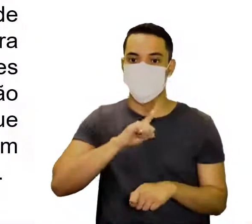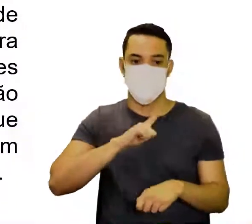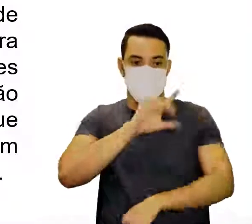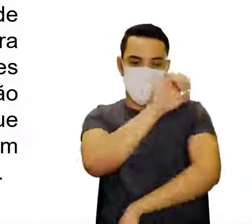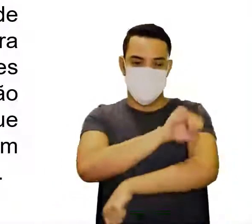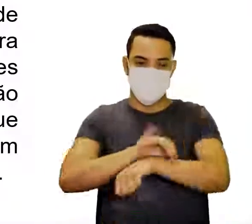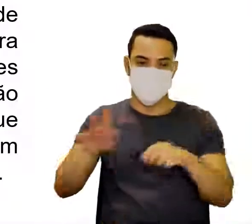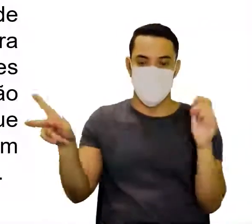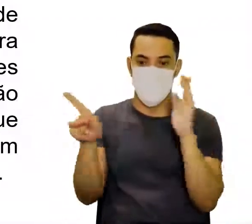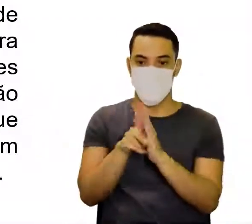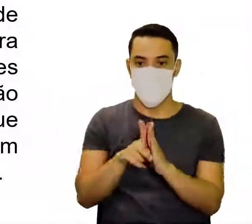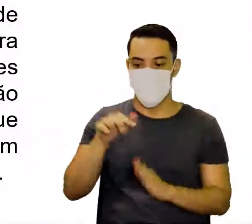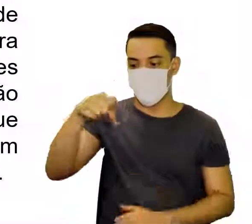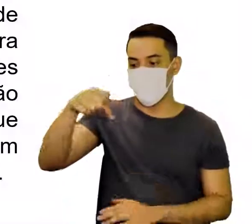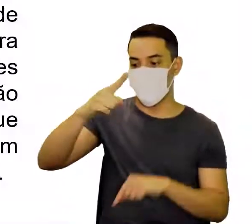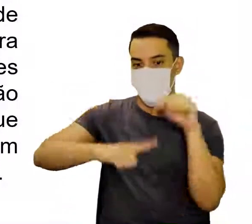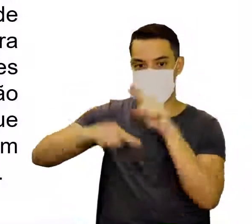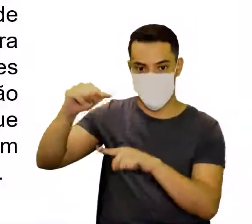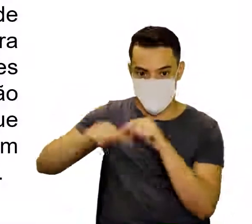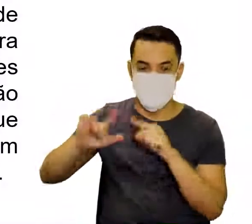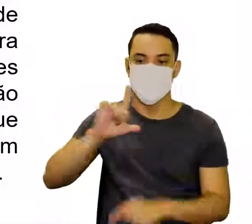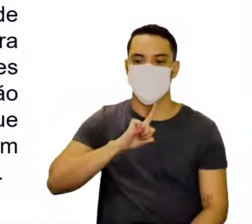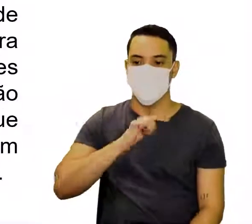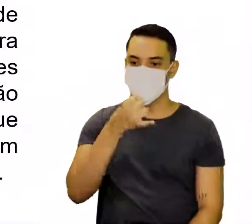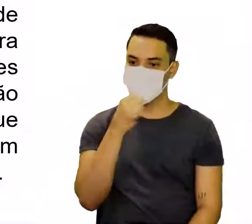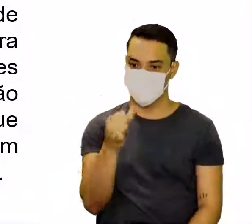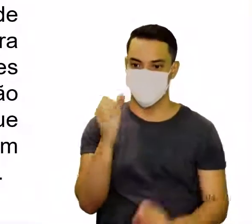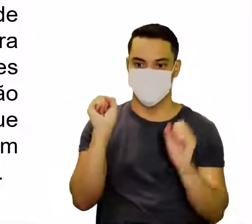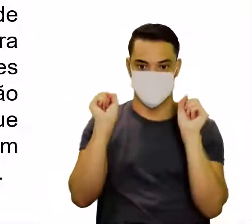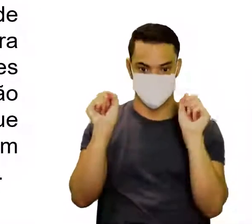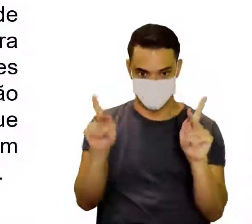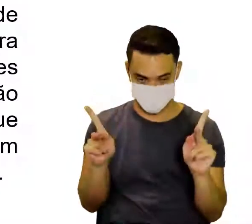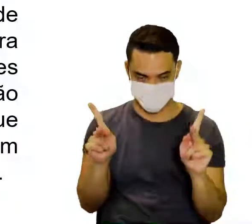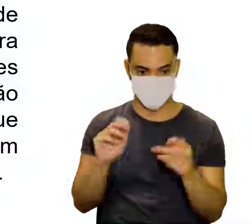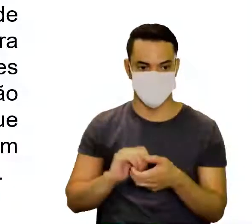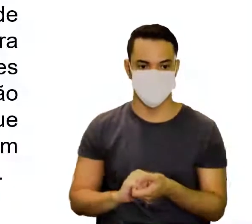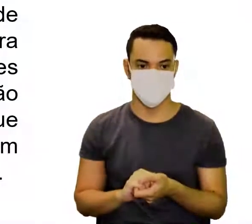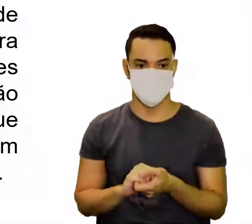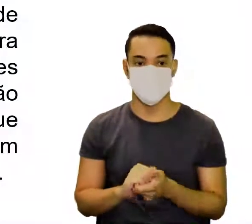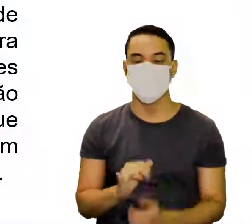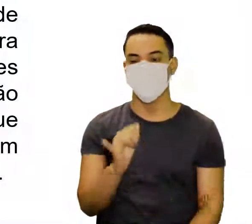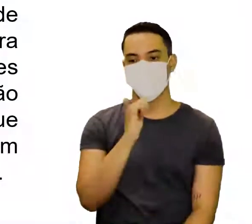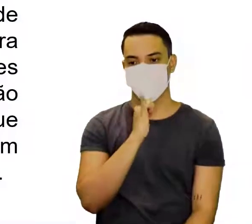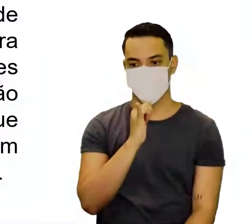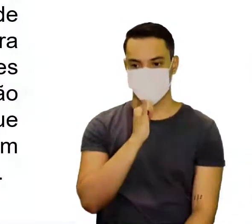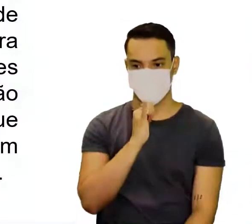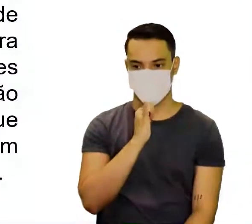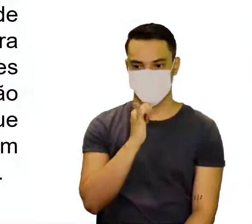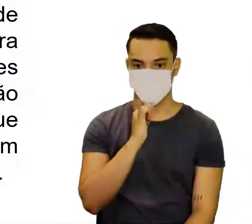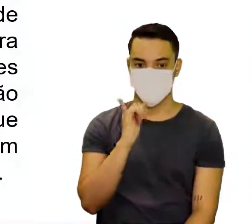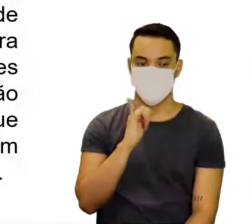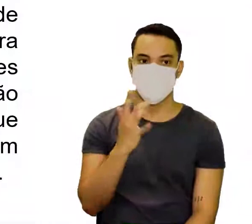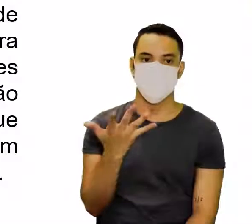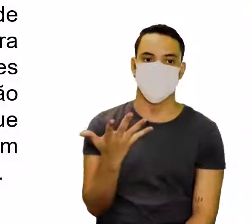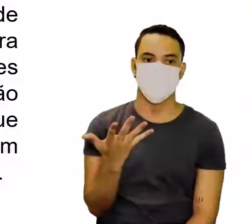das cargas e ter corrente elétrica, ok? Bom, por exemplo,